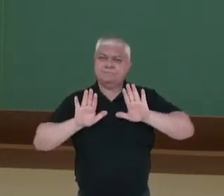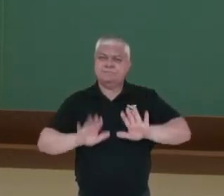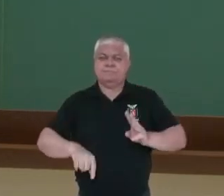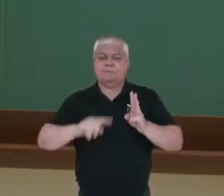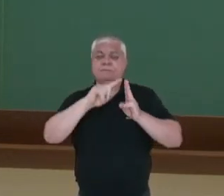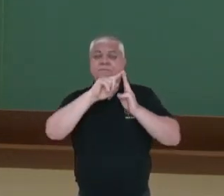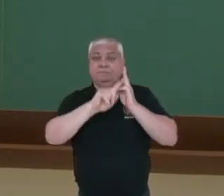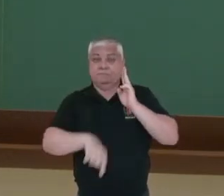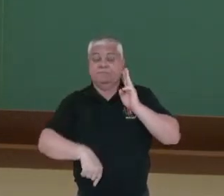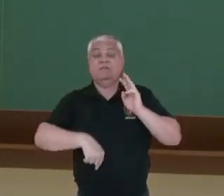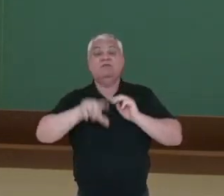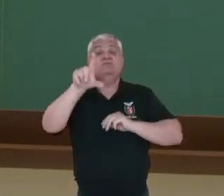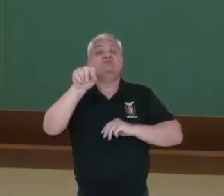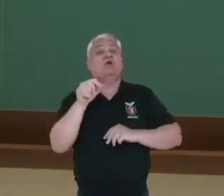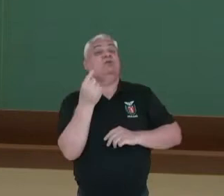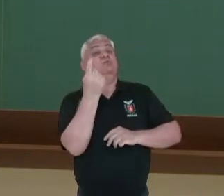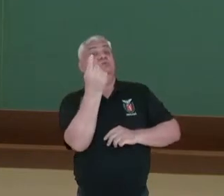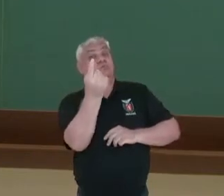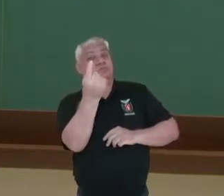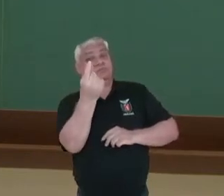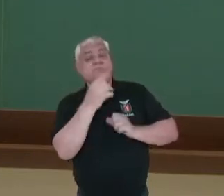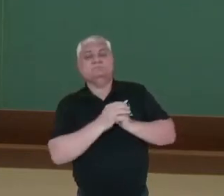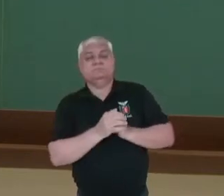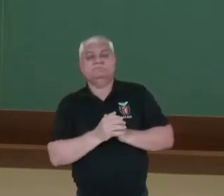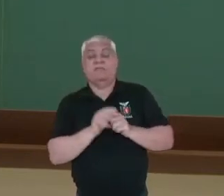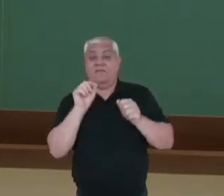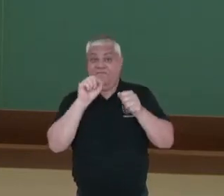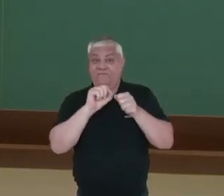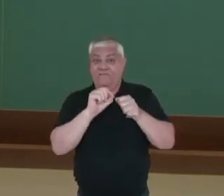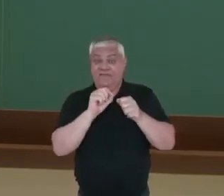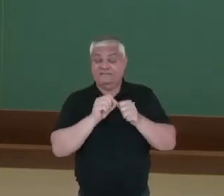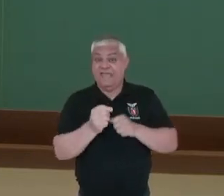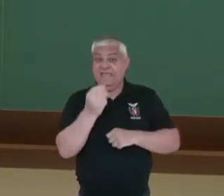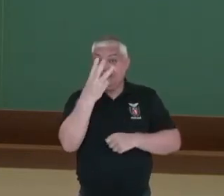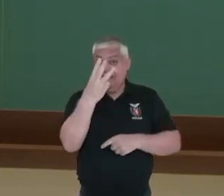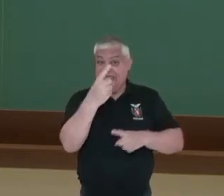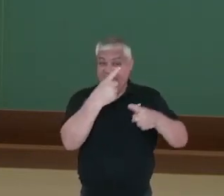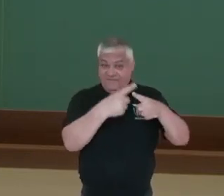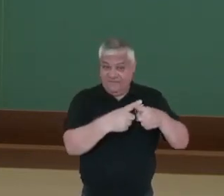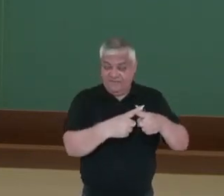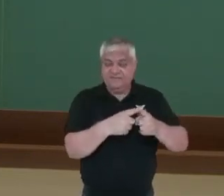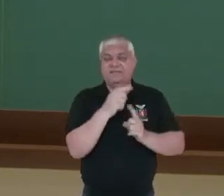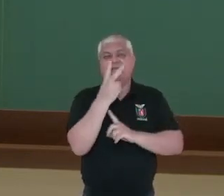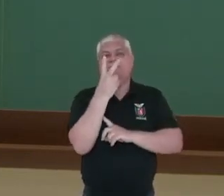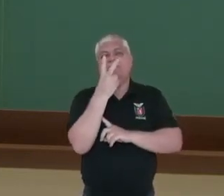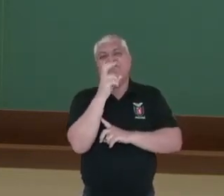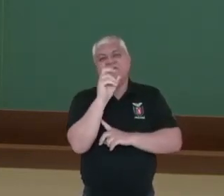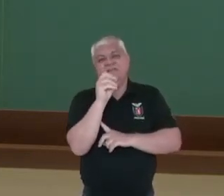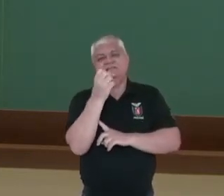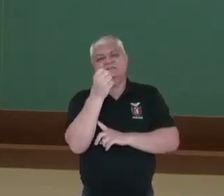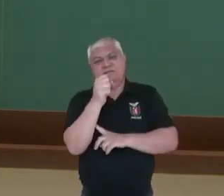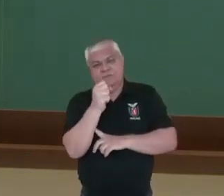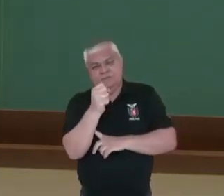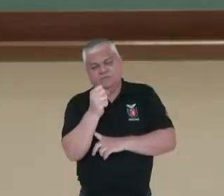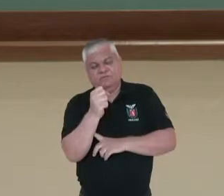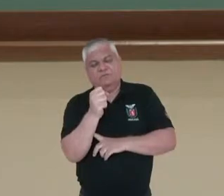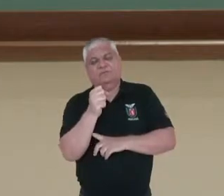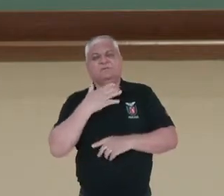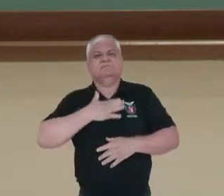braço e você pode escolher faz três vezes 20 segundo e descansa 10